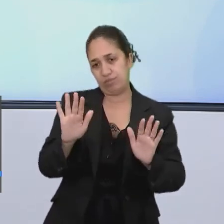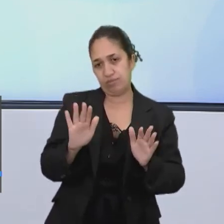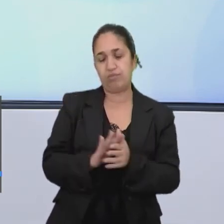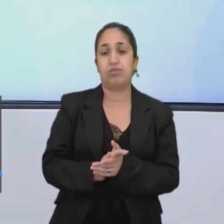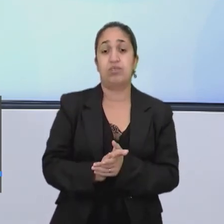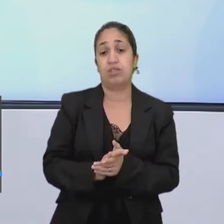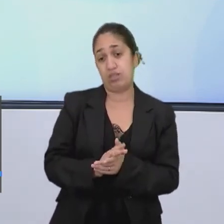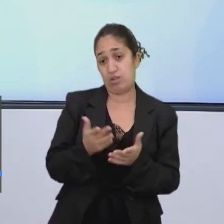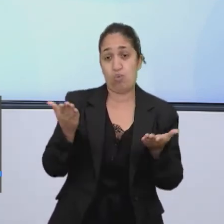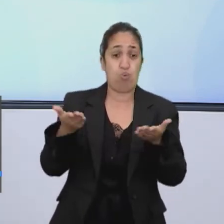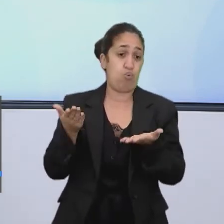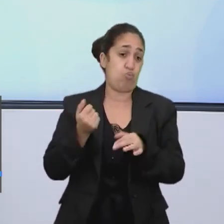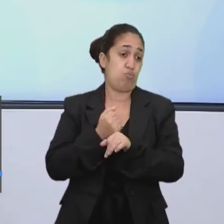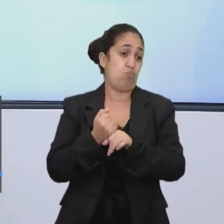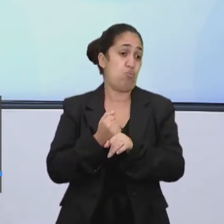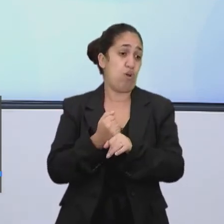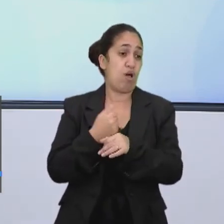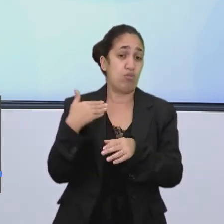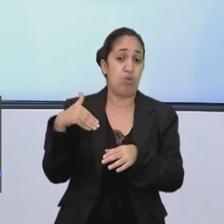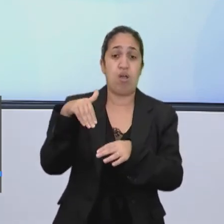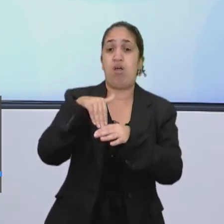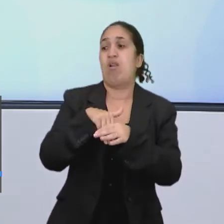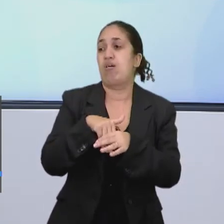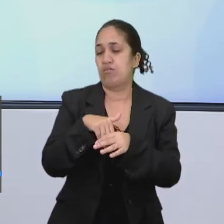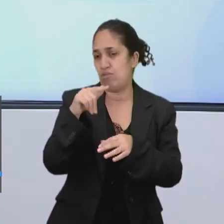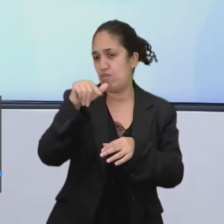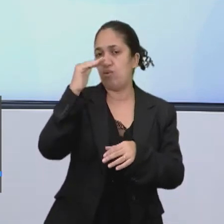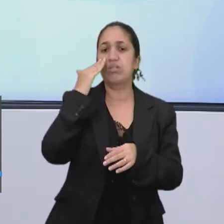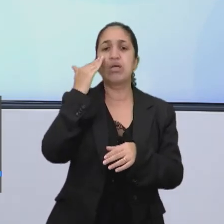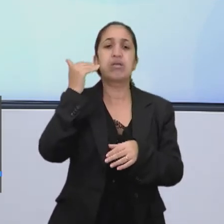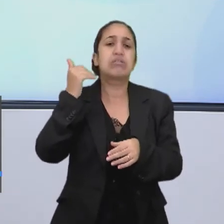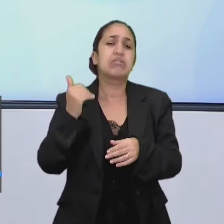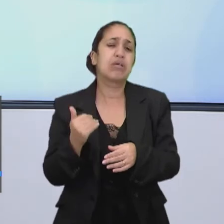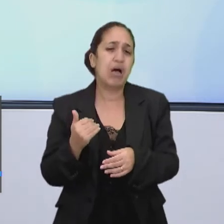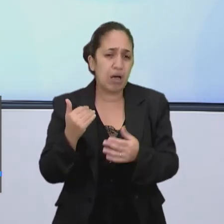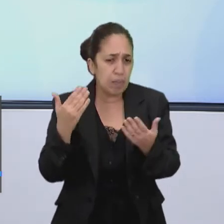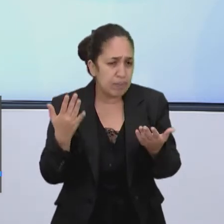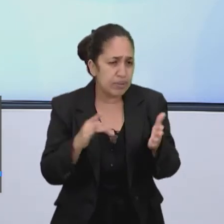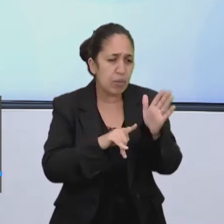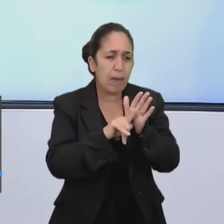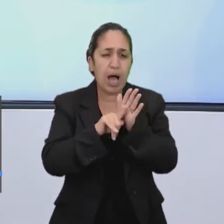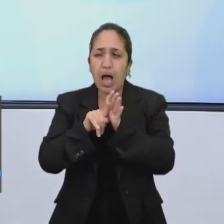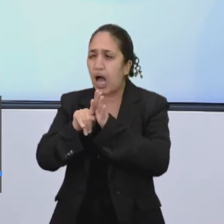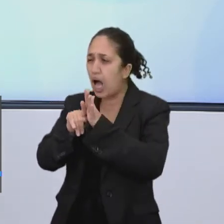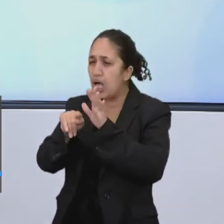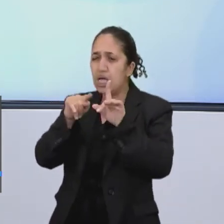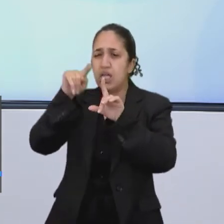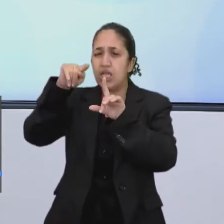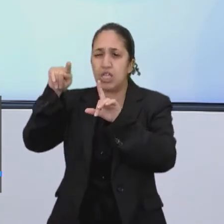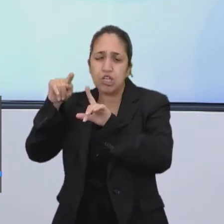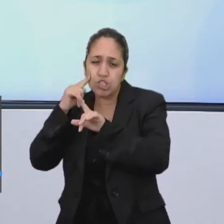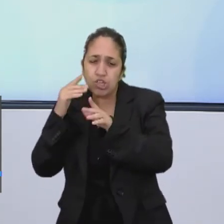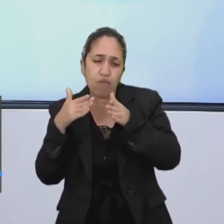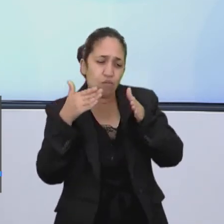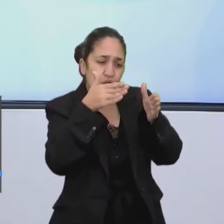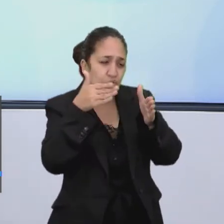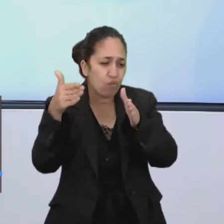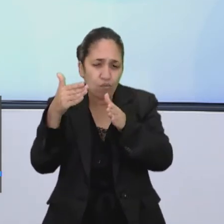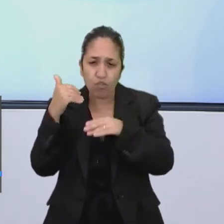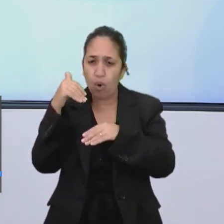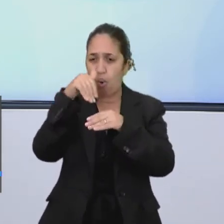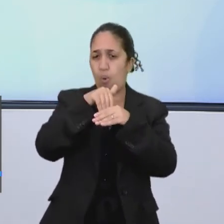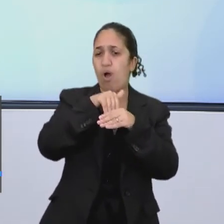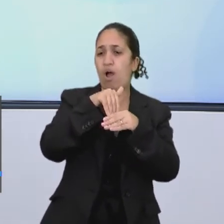Estamos num ano eleitoral aí, por exemplo, então vocês sabem muito, muito bem que existem pesquisas estatísticas voltadas aí para as eleições